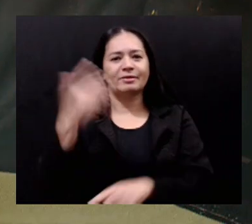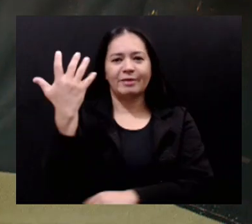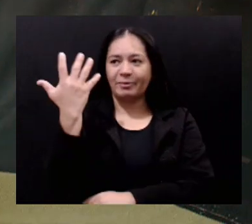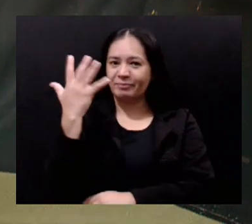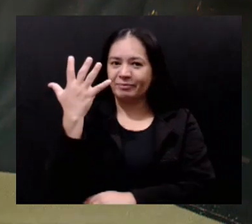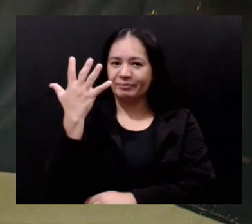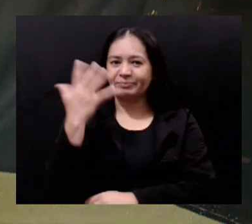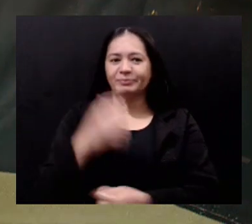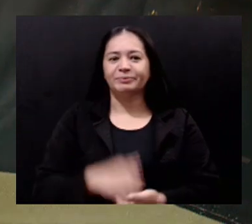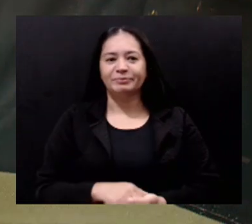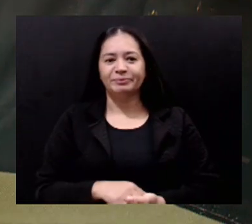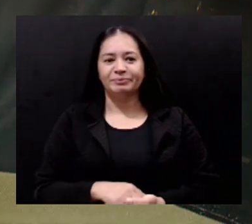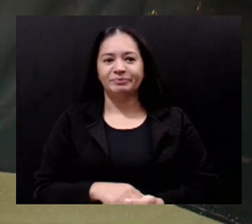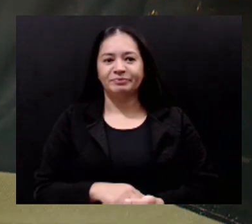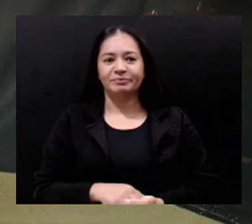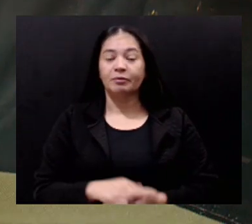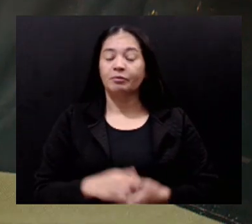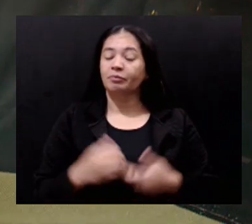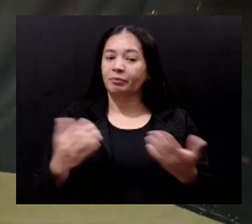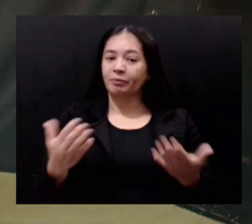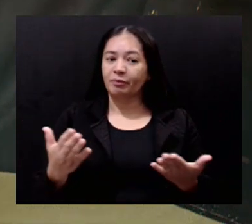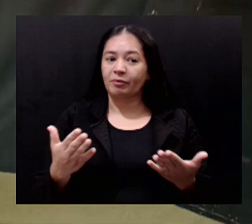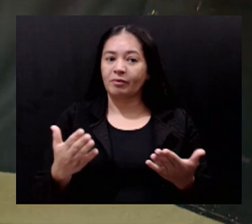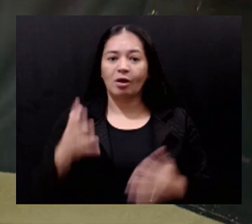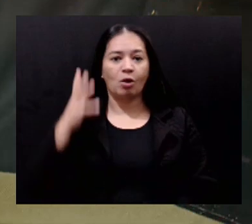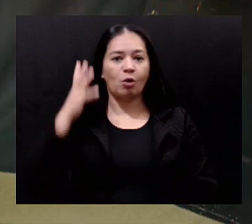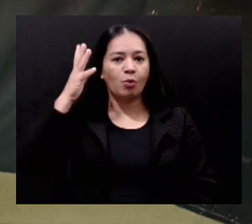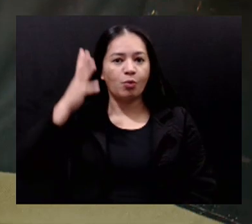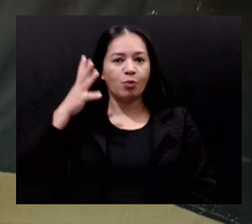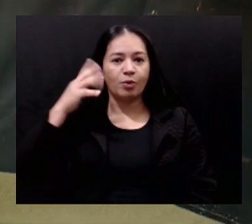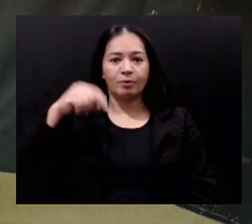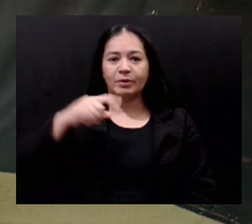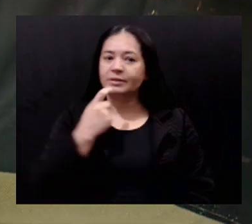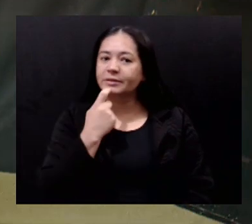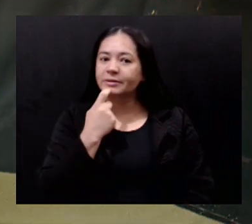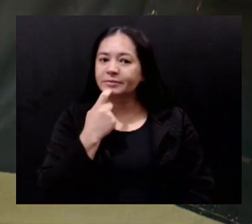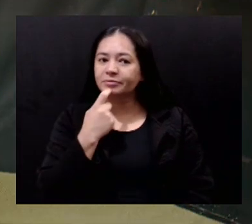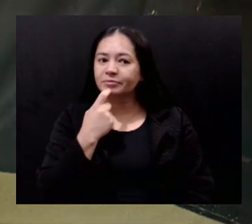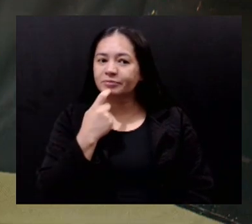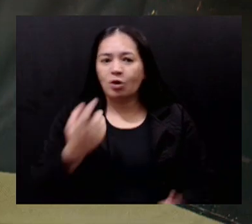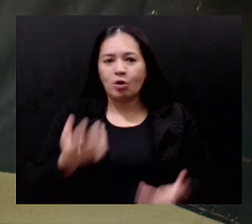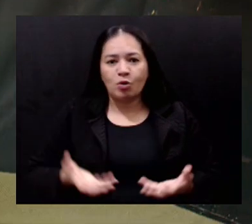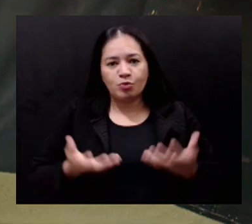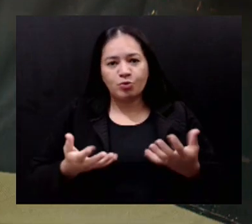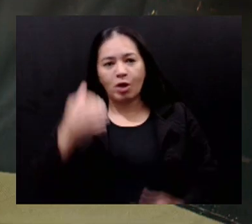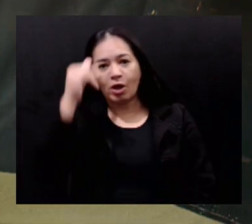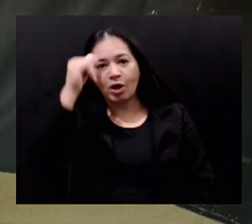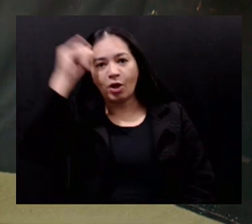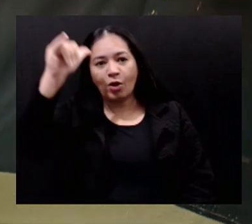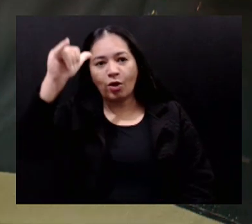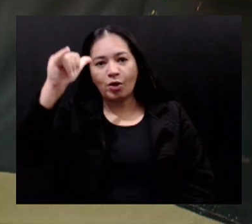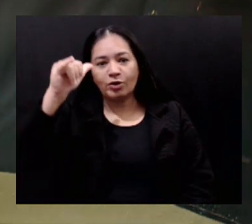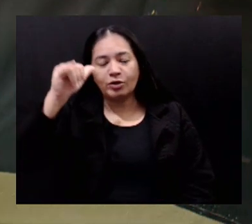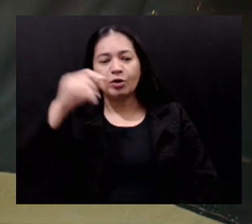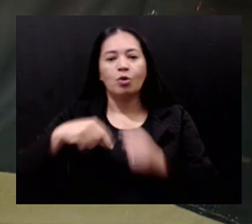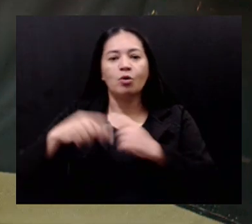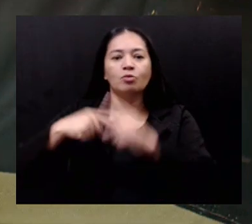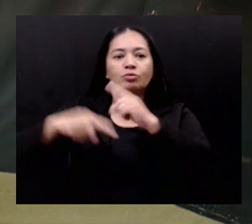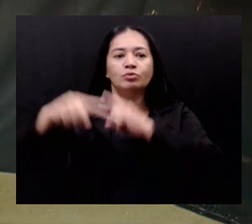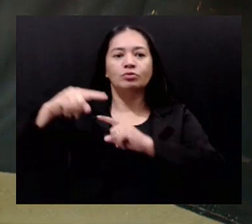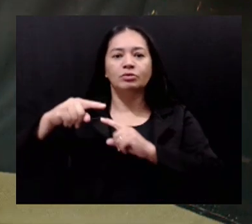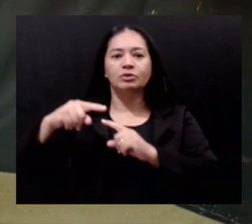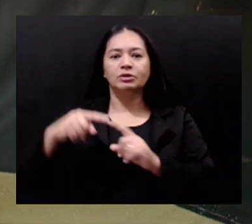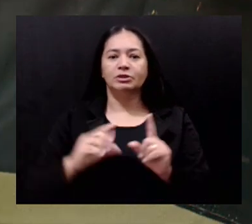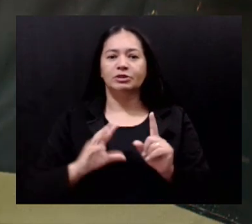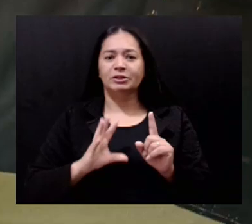legal, gente. Palestra aqui na cidade de Campinas promove prevenção e superação de abusos infantis. Muito